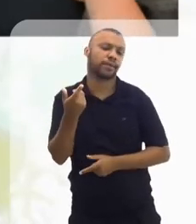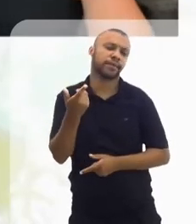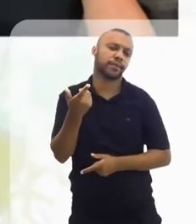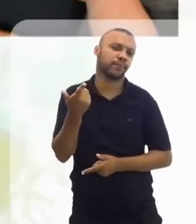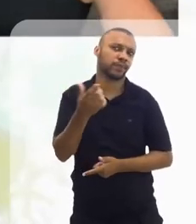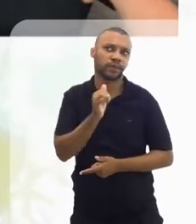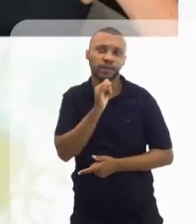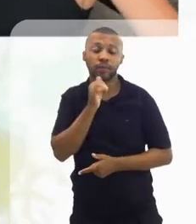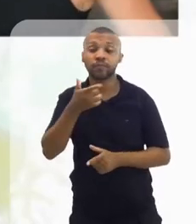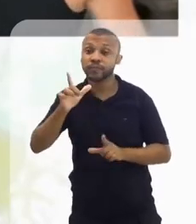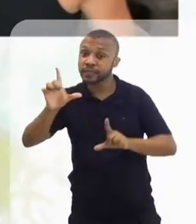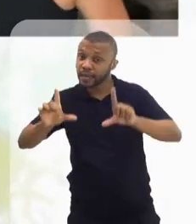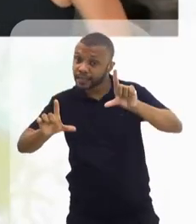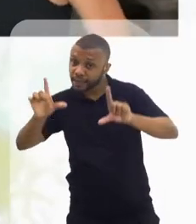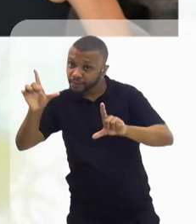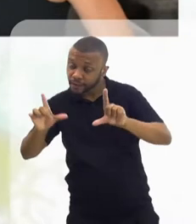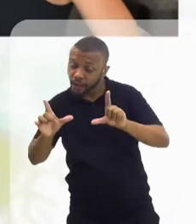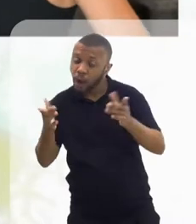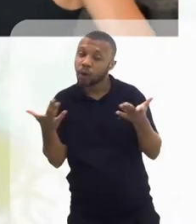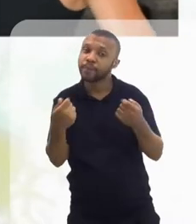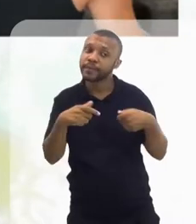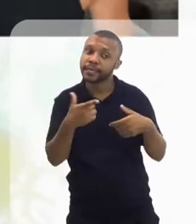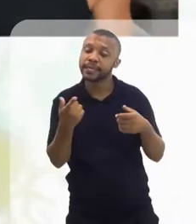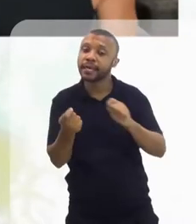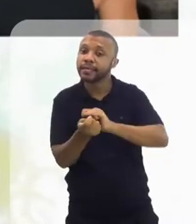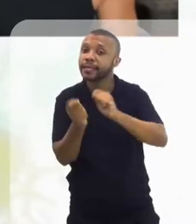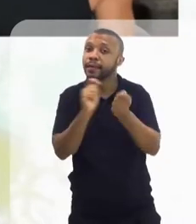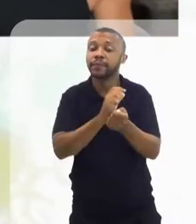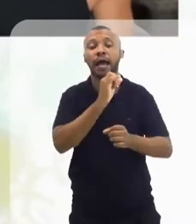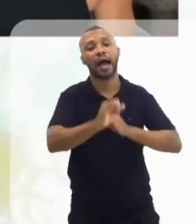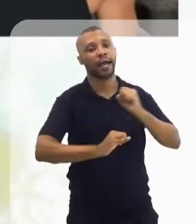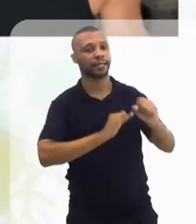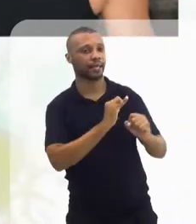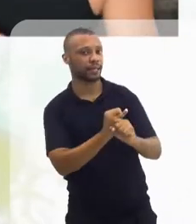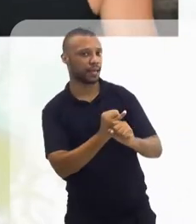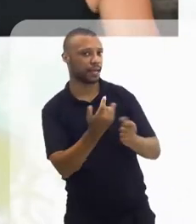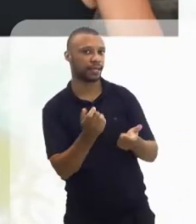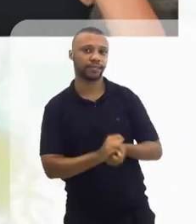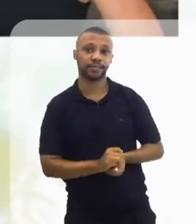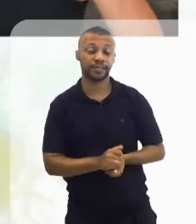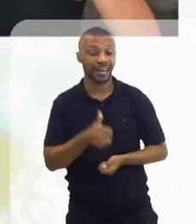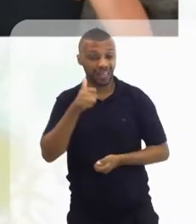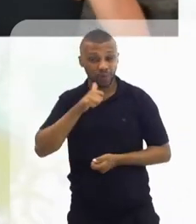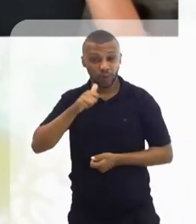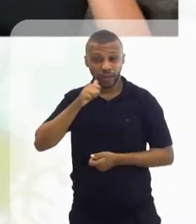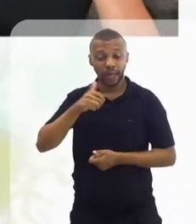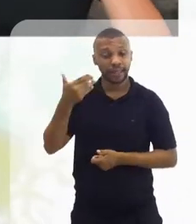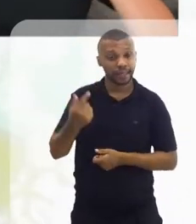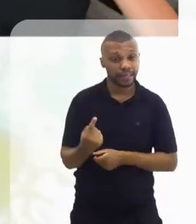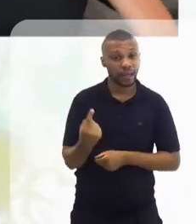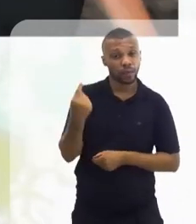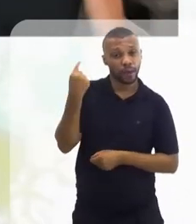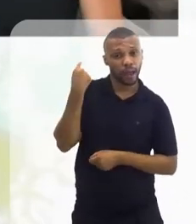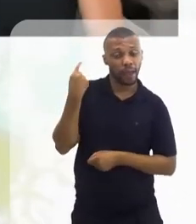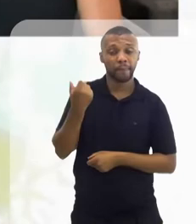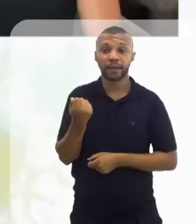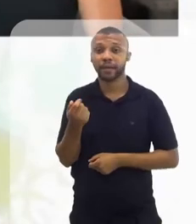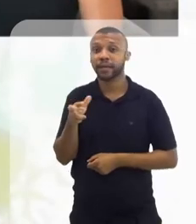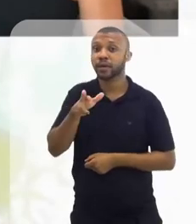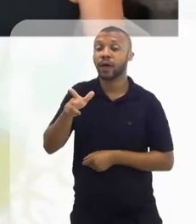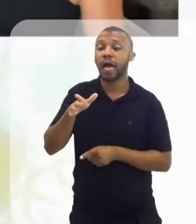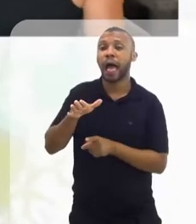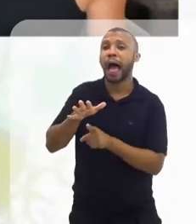essa, que viemos, por exemplo, da televisão e hoje tem que lidar com a internet, né, mulheres que viram uma época